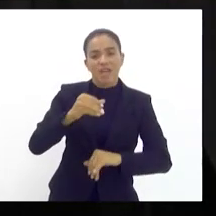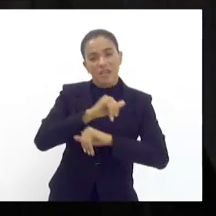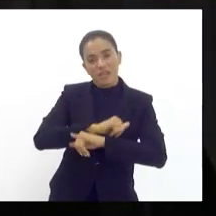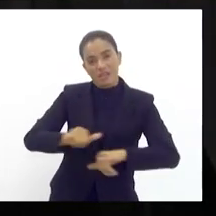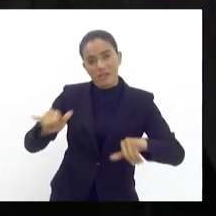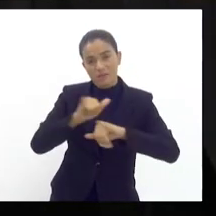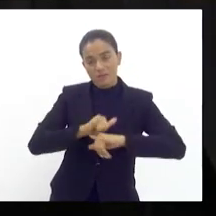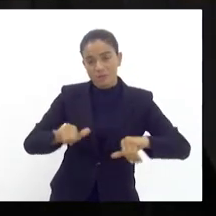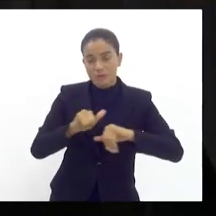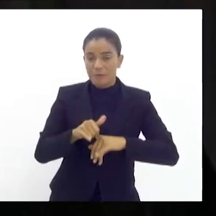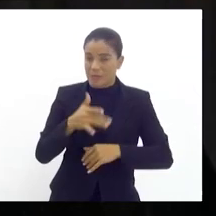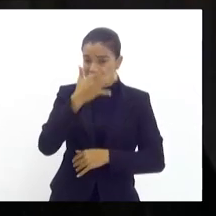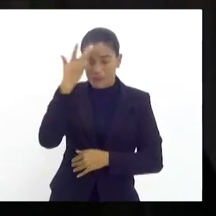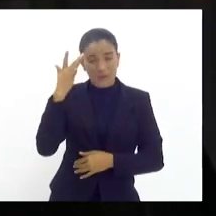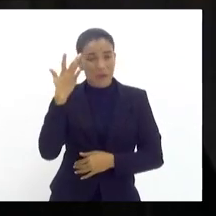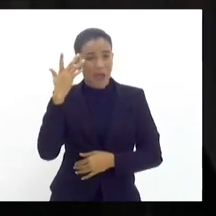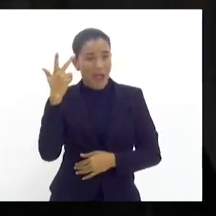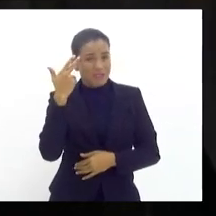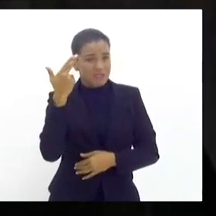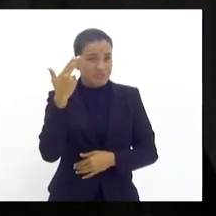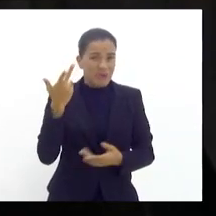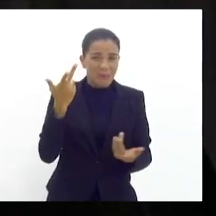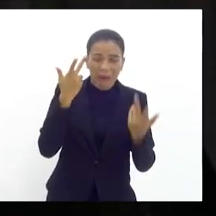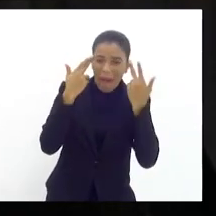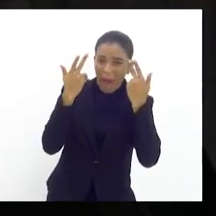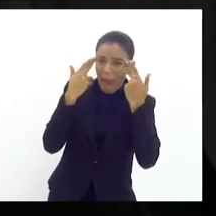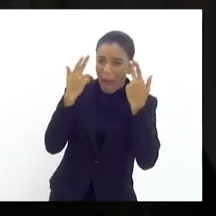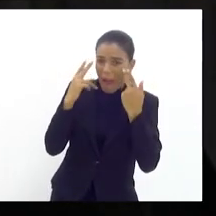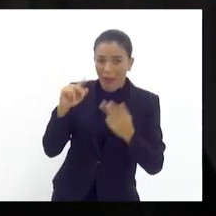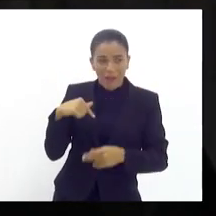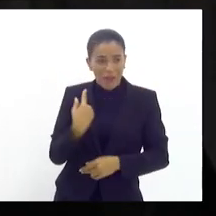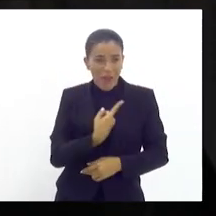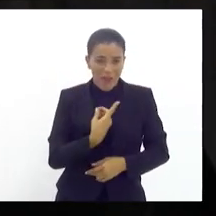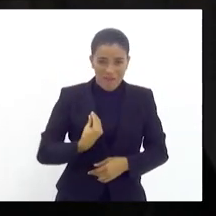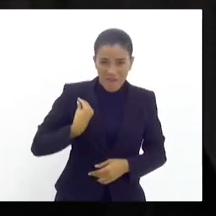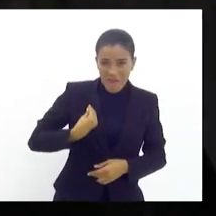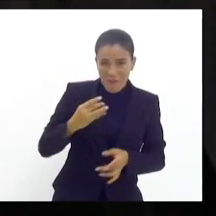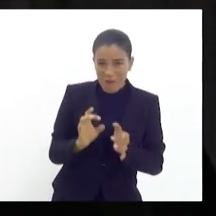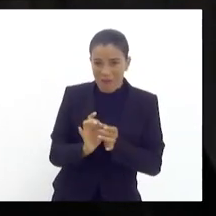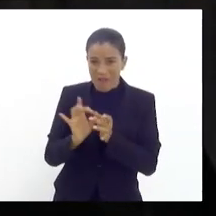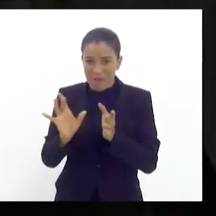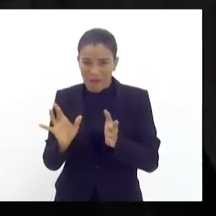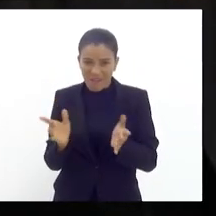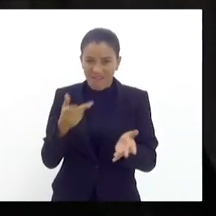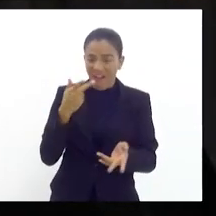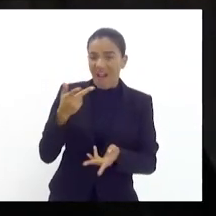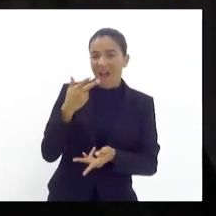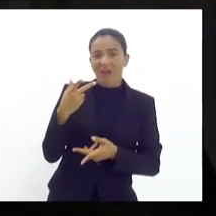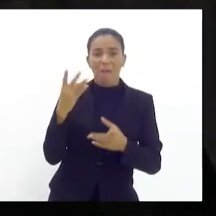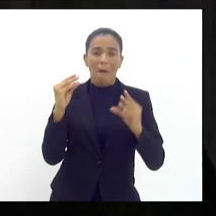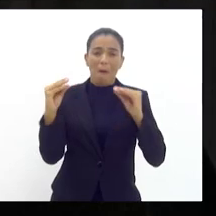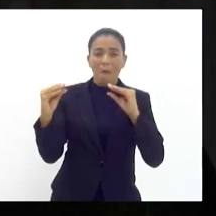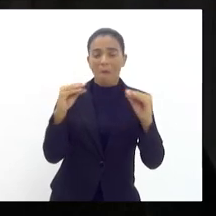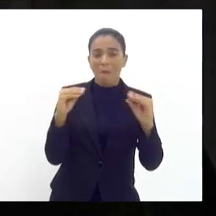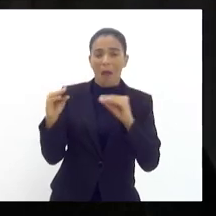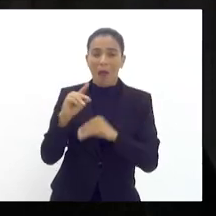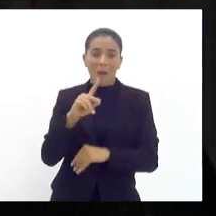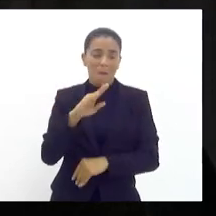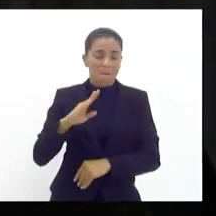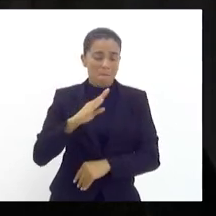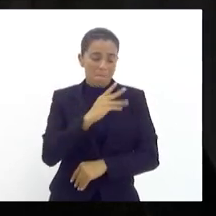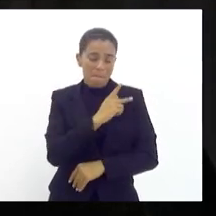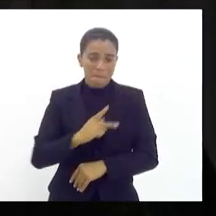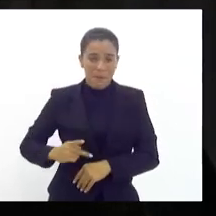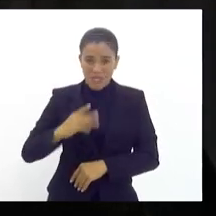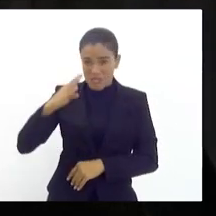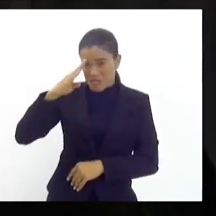pergunta que eu faço essas pessoas acham isso normal se realmente acredito que estamos vivendo com Liberdade falaram tanto que nosso ex-presidente bolsonaro